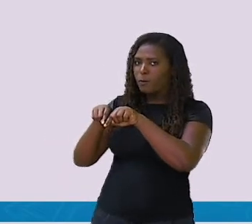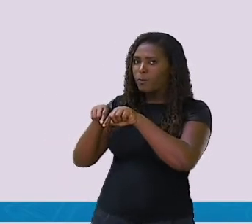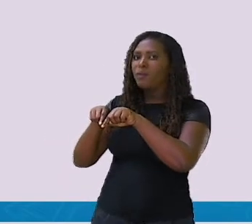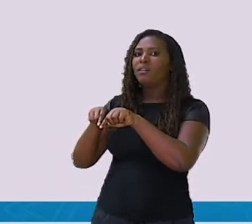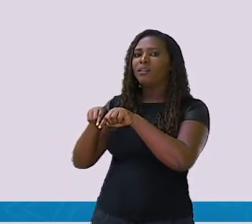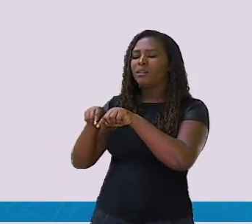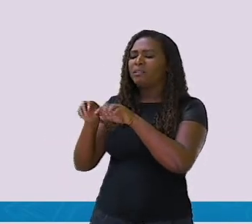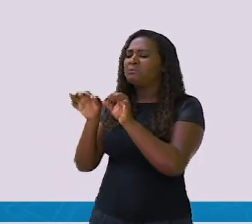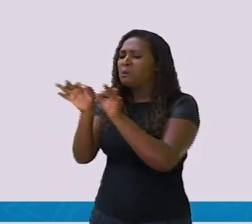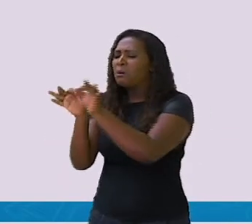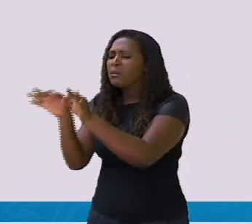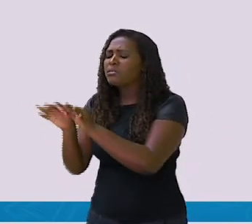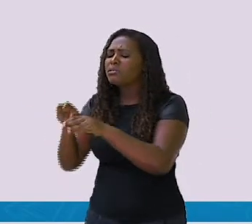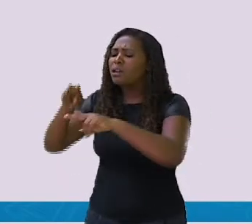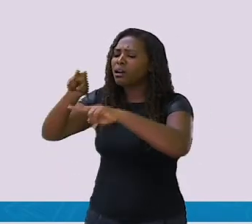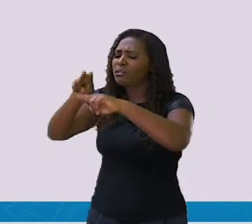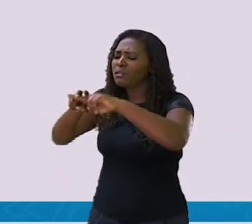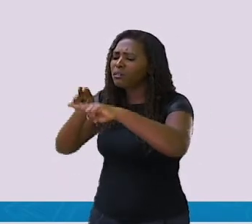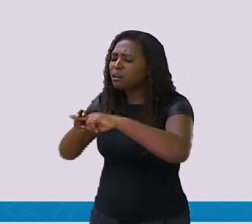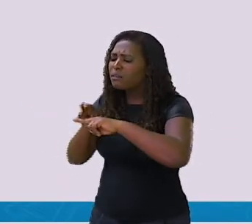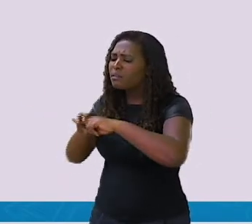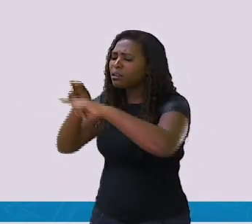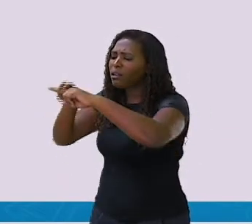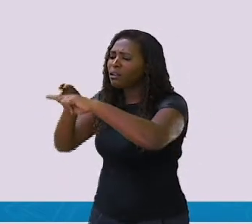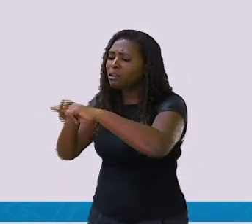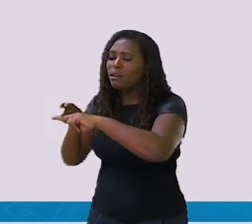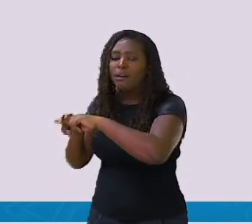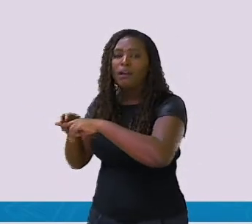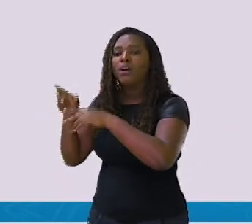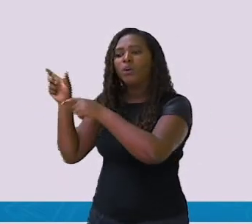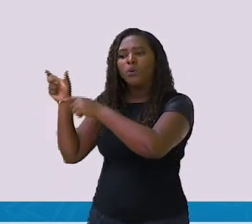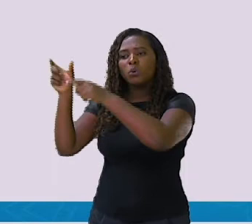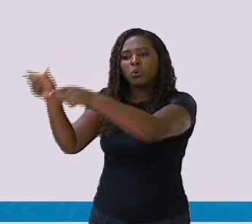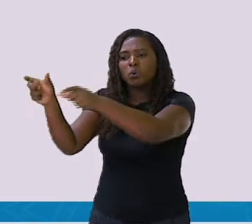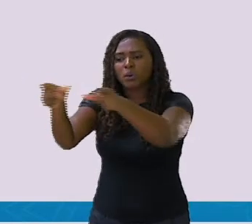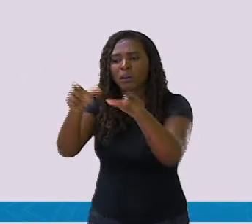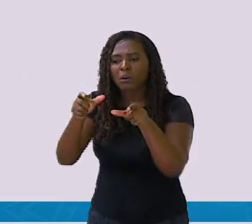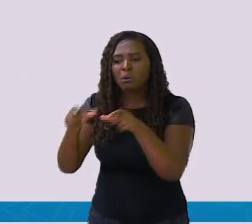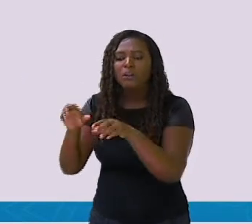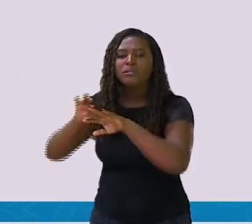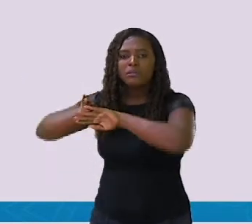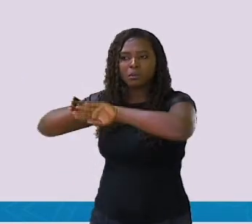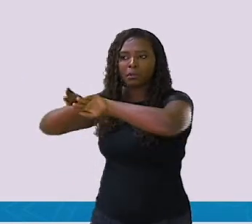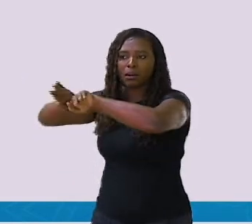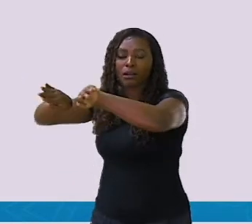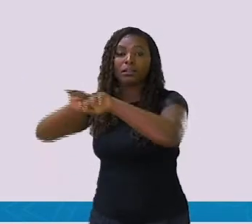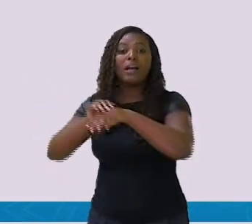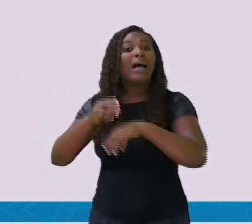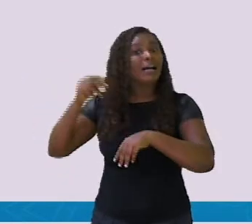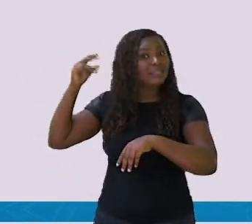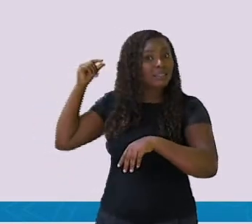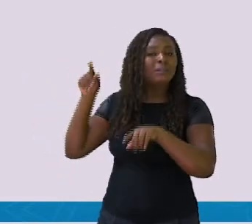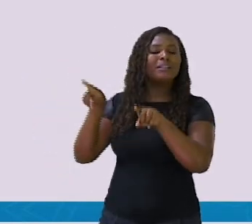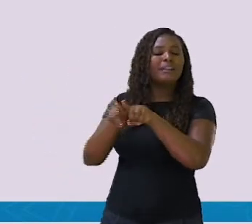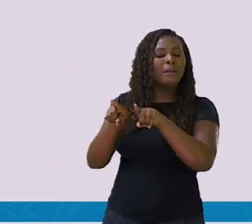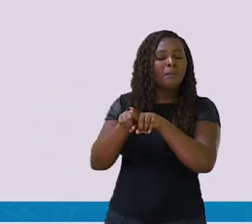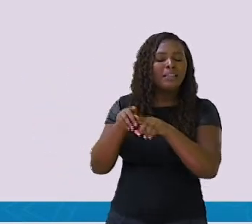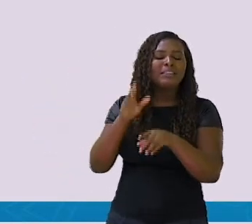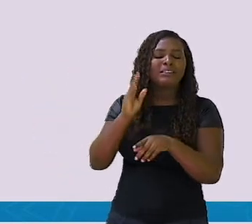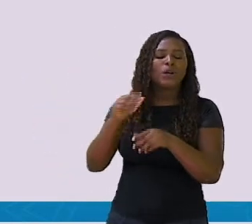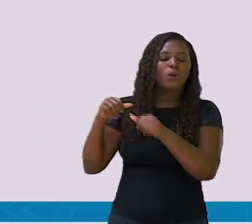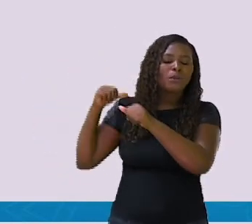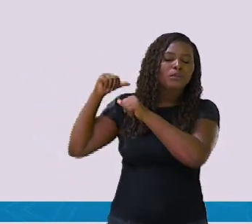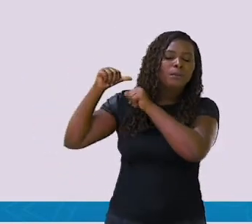aula, tinha os auditórios, então as escolas já vinham tomando formato já com o que nós